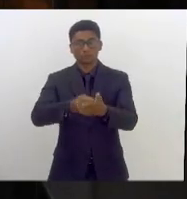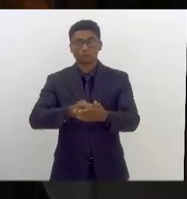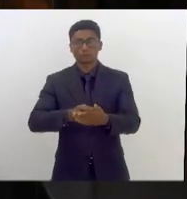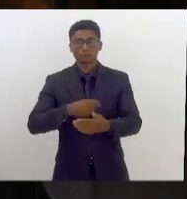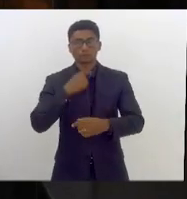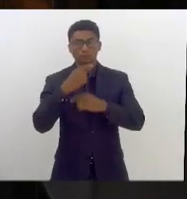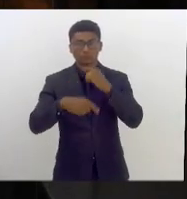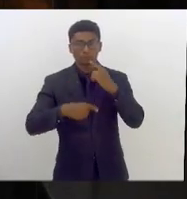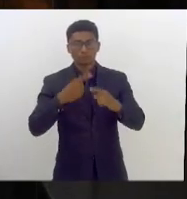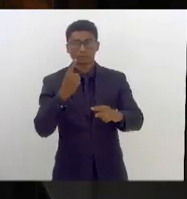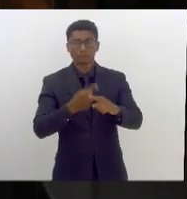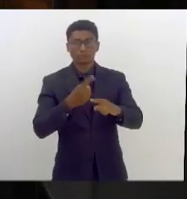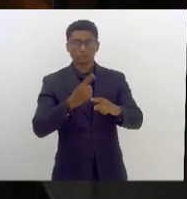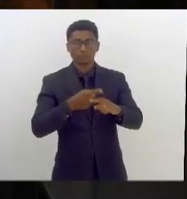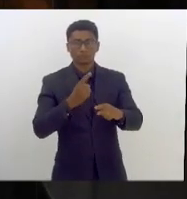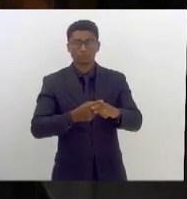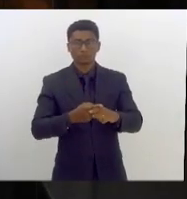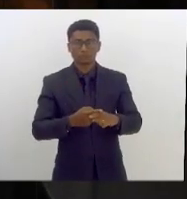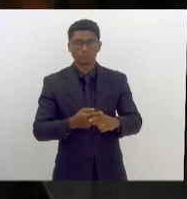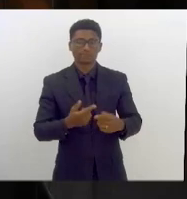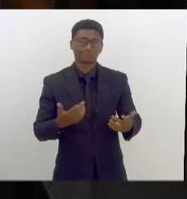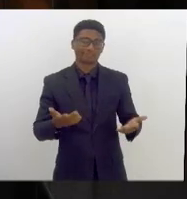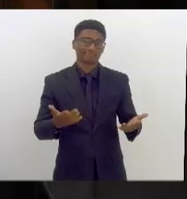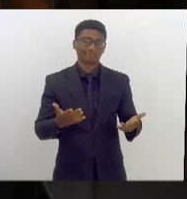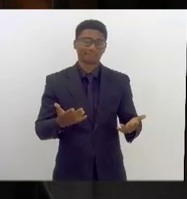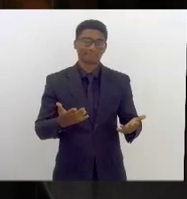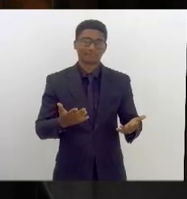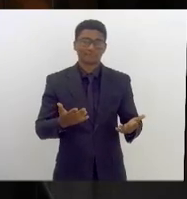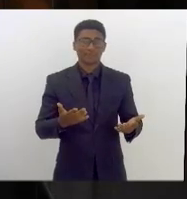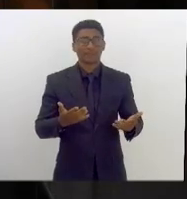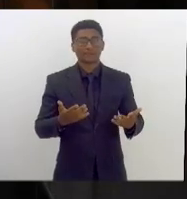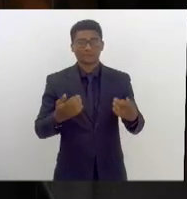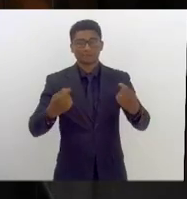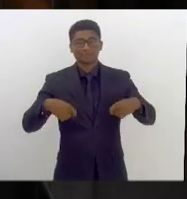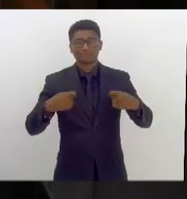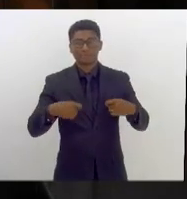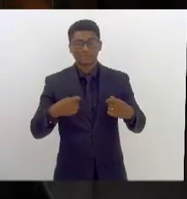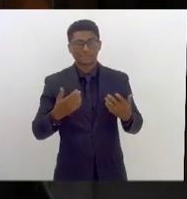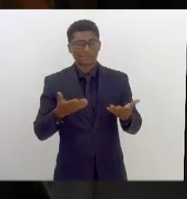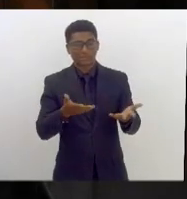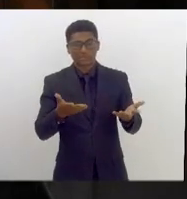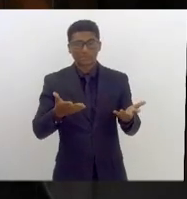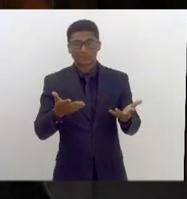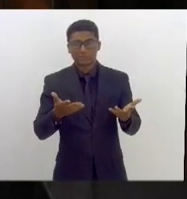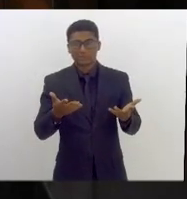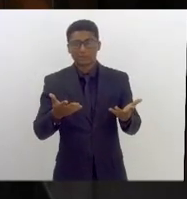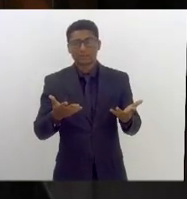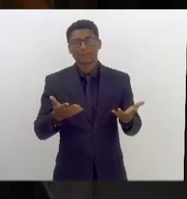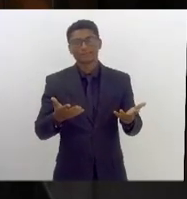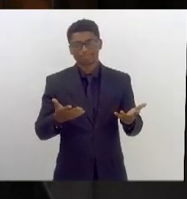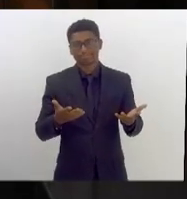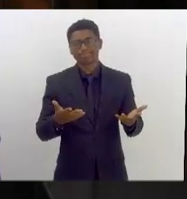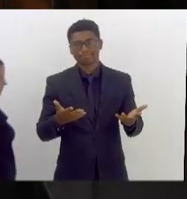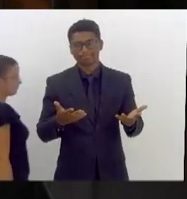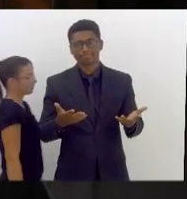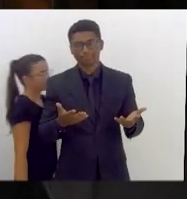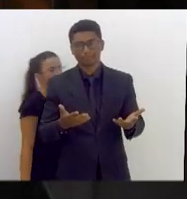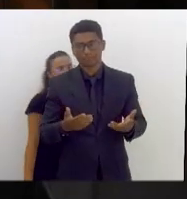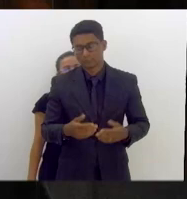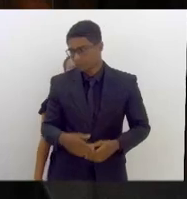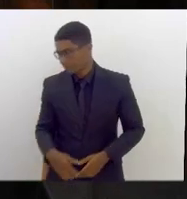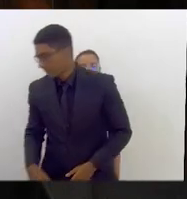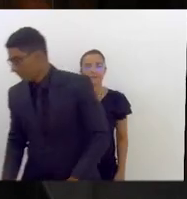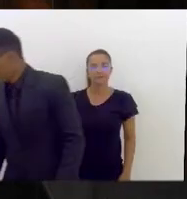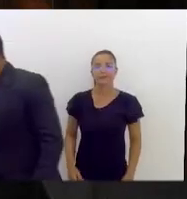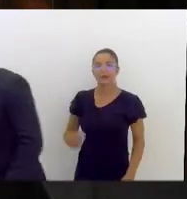porque você dá muitas risadas para não chorar. Aí eu queria assinalar, deputada